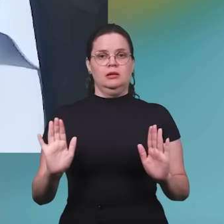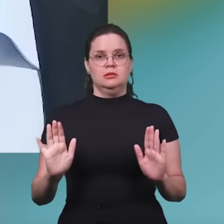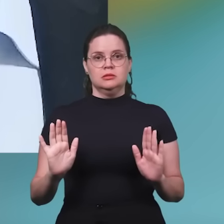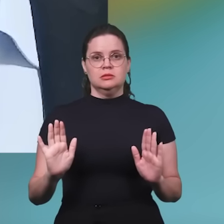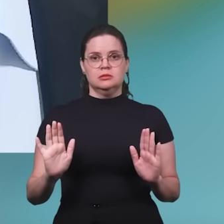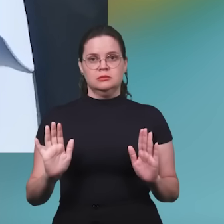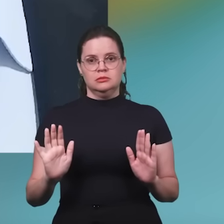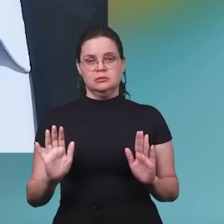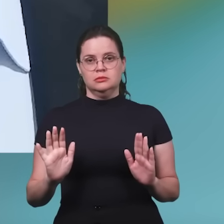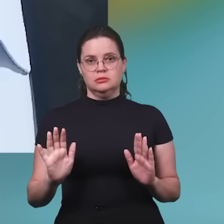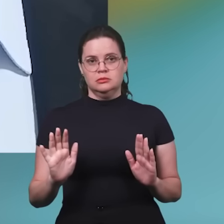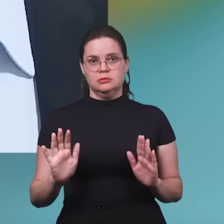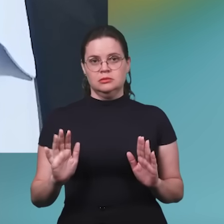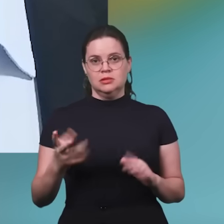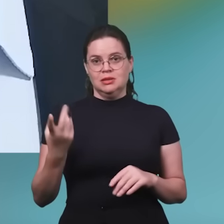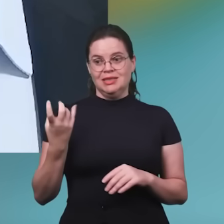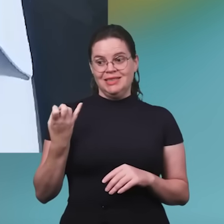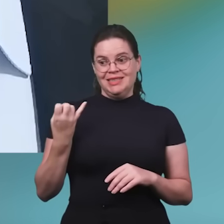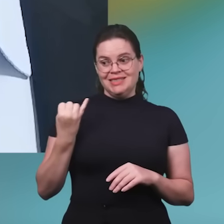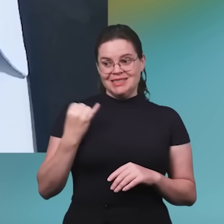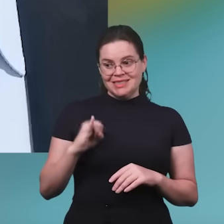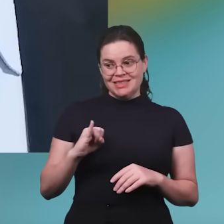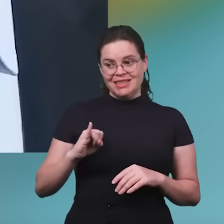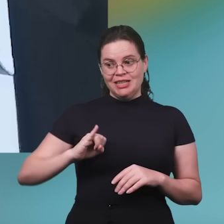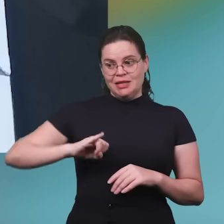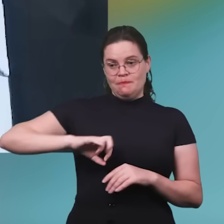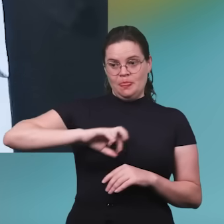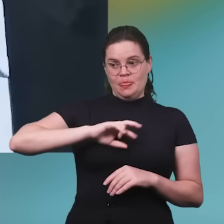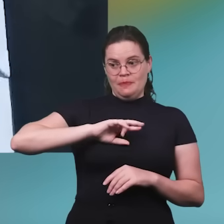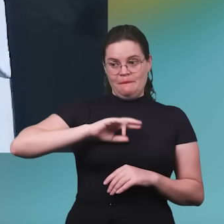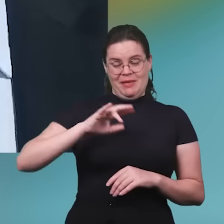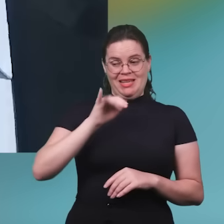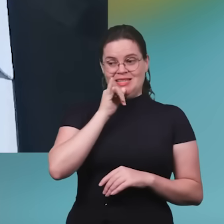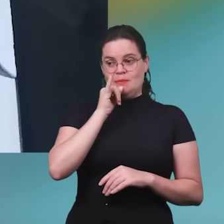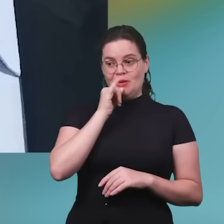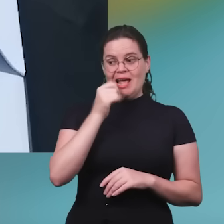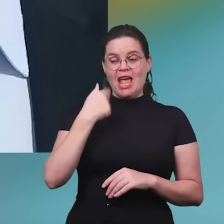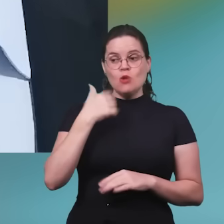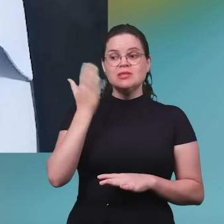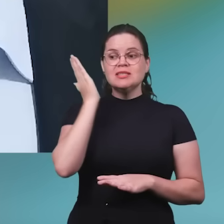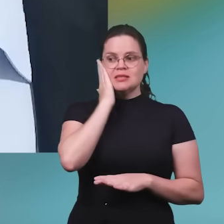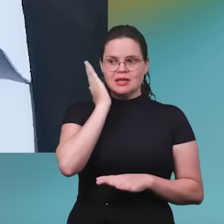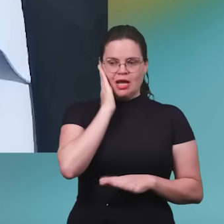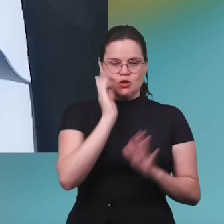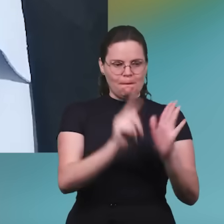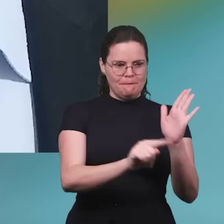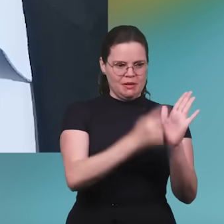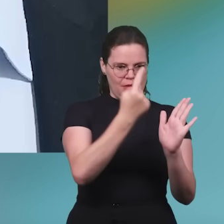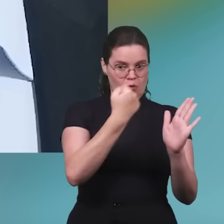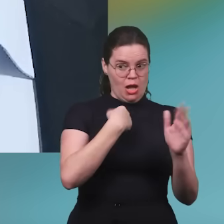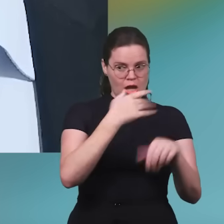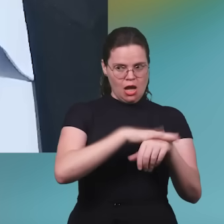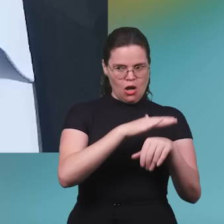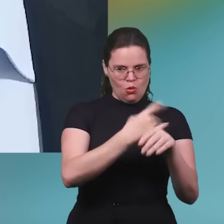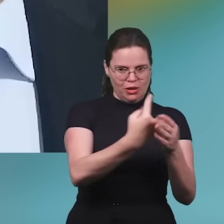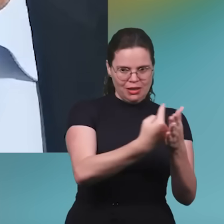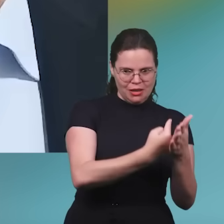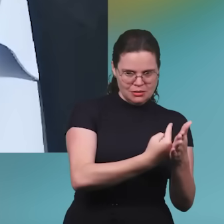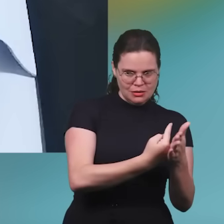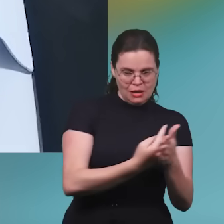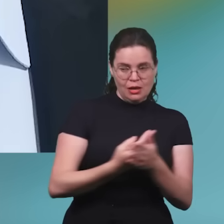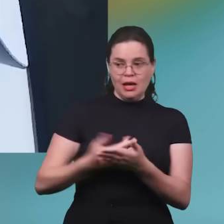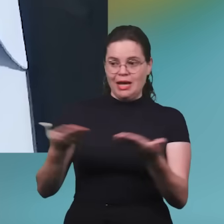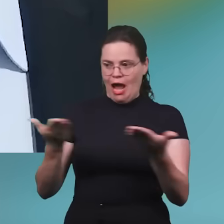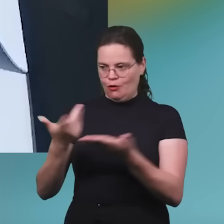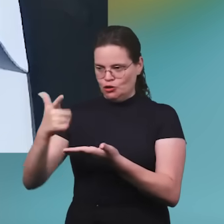Mas, se não fosse eu que tivesse feito o primeiro exame e esse agora, eu ia dizer que